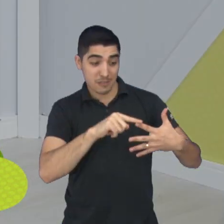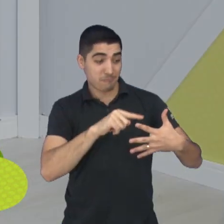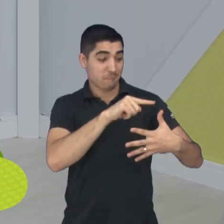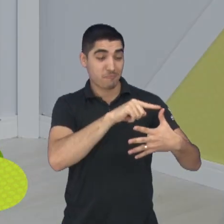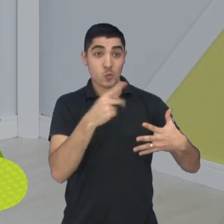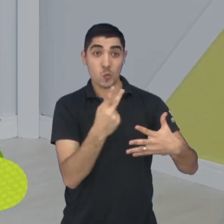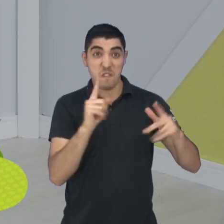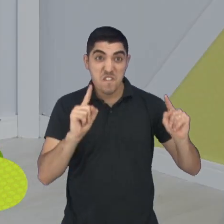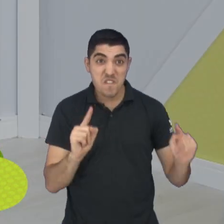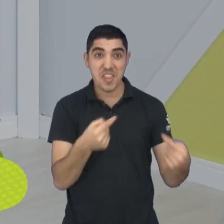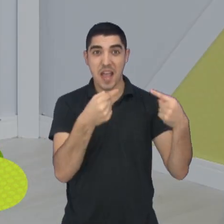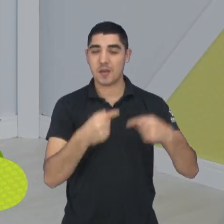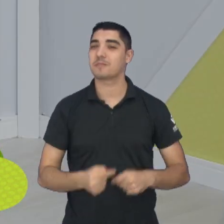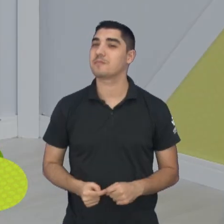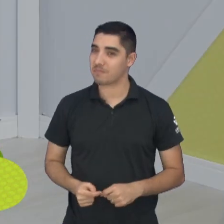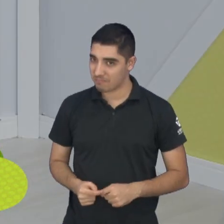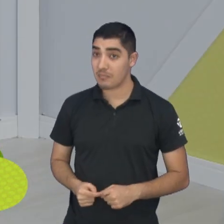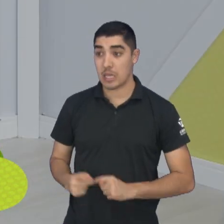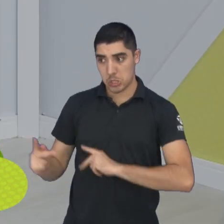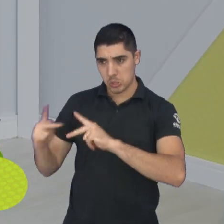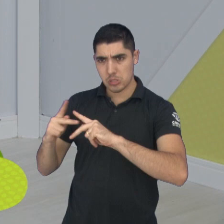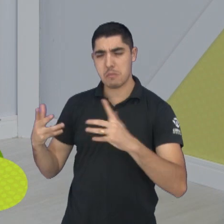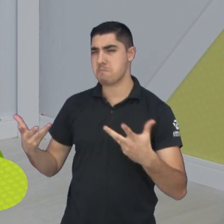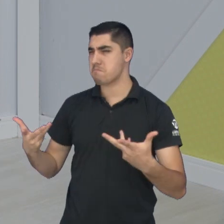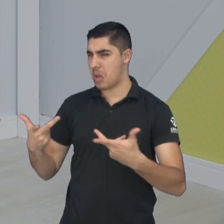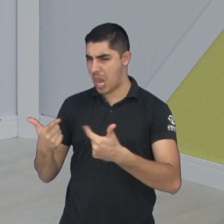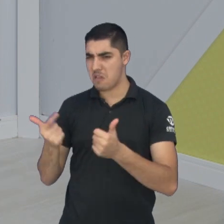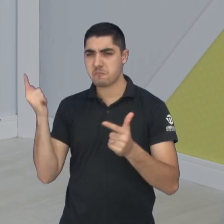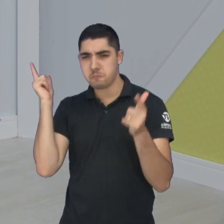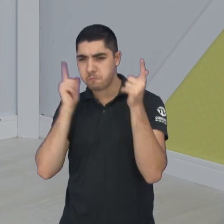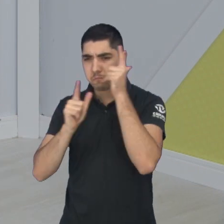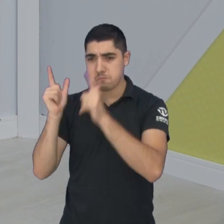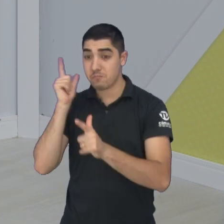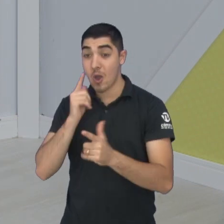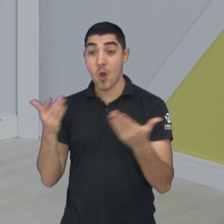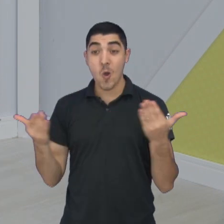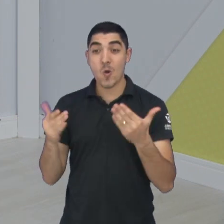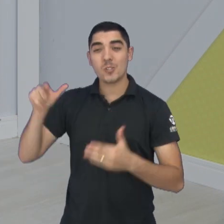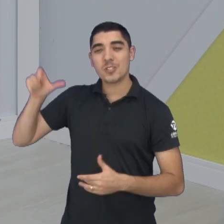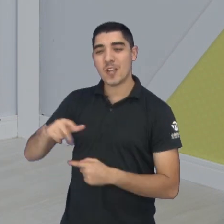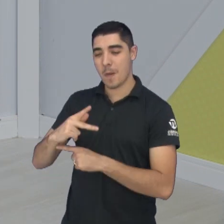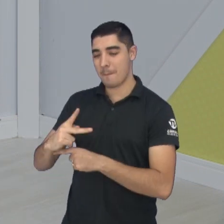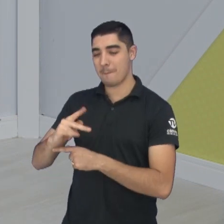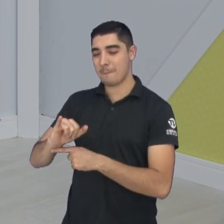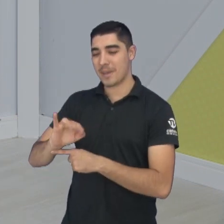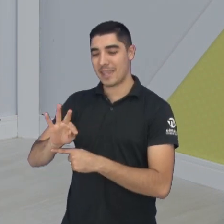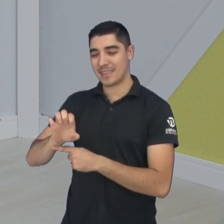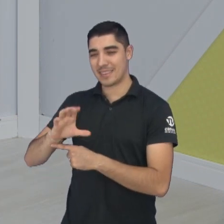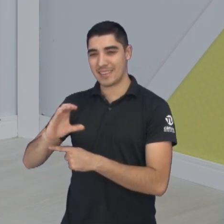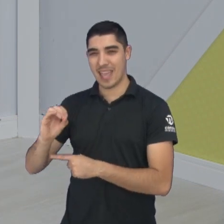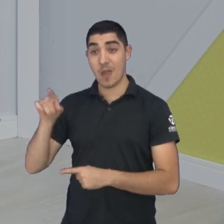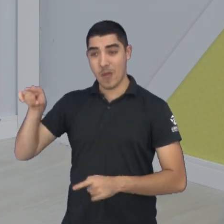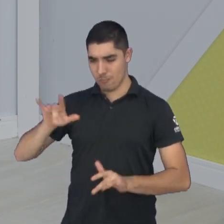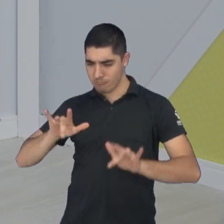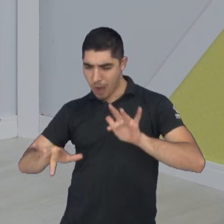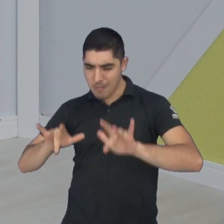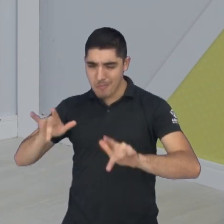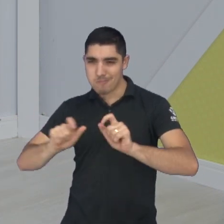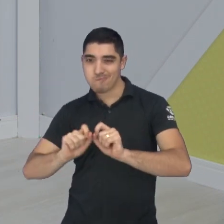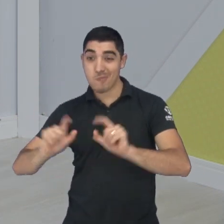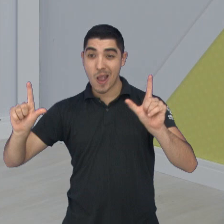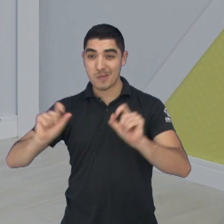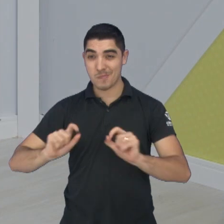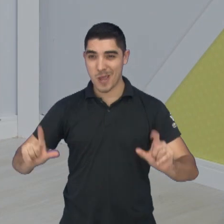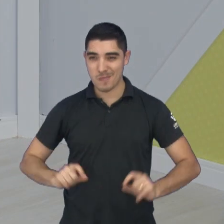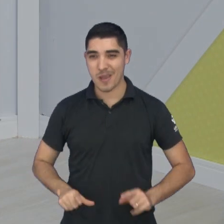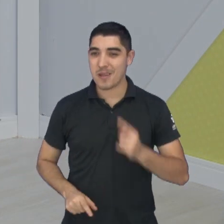Pois é, a campanha do São José é espetacular. Aliás, o Piteco, coloca pra gente que hoje é o Piteco que tá nos botões mágicos, mãos de Batman. O nosso querido Piteco, coloca